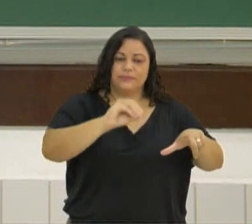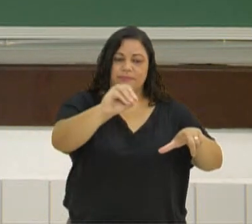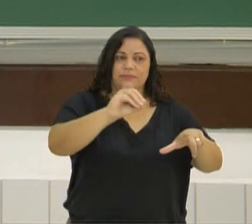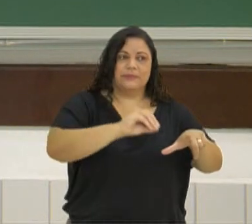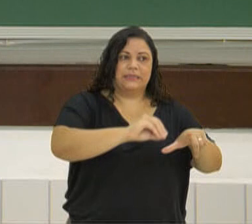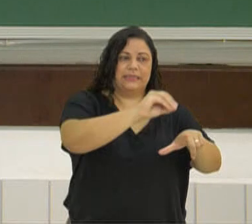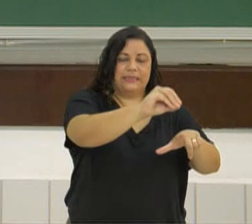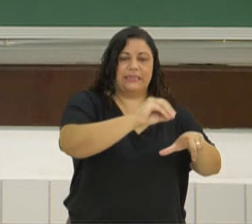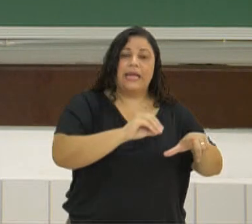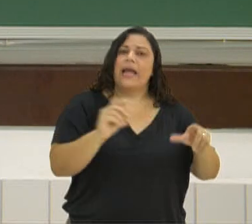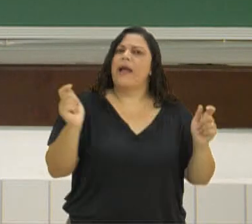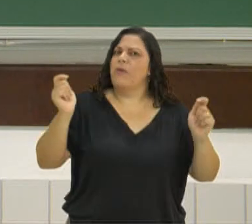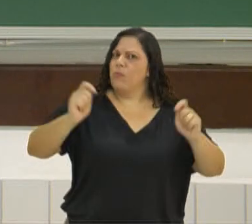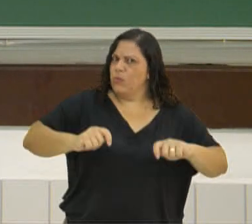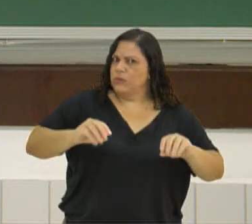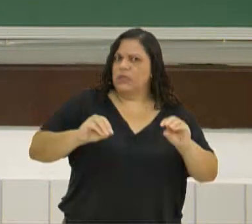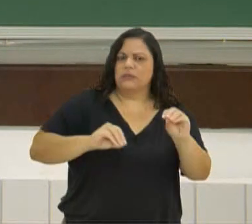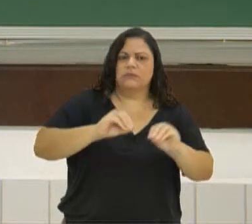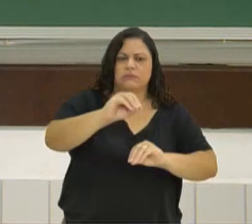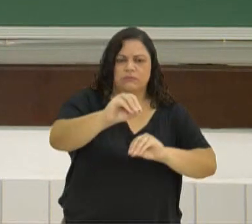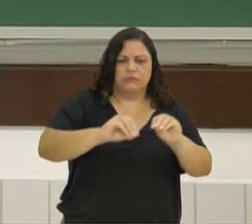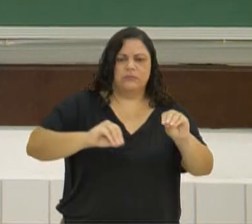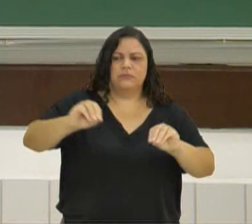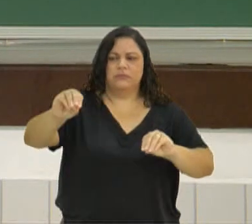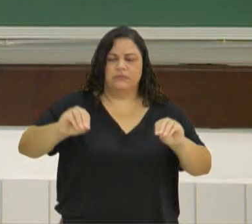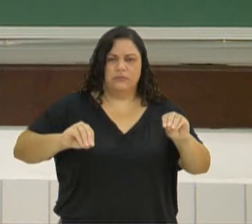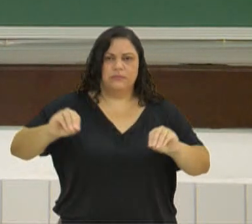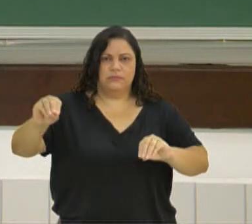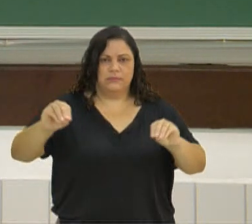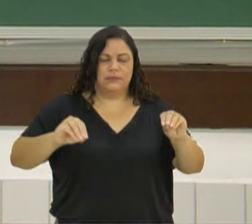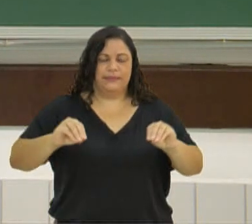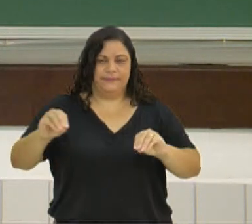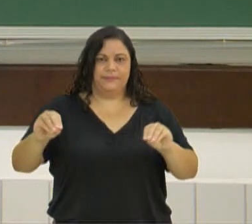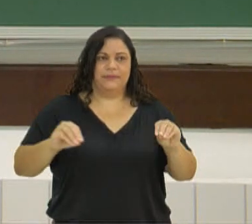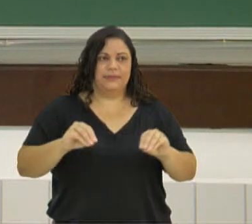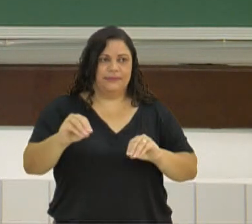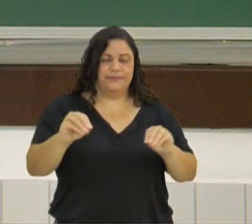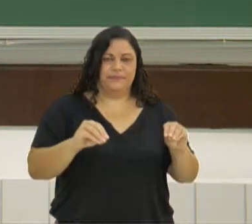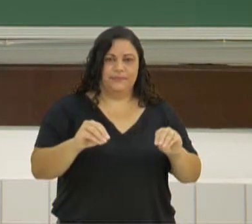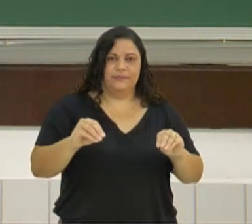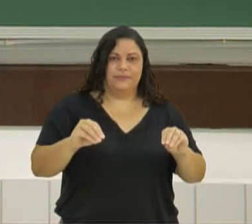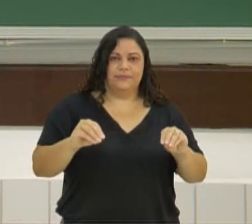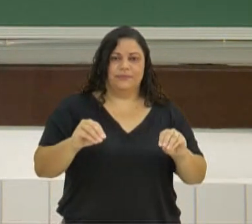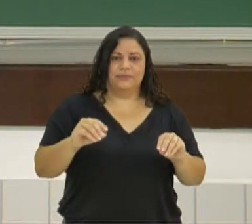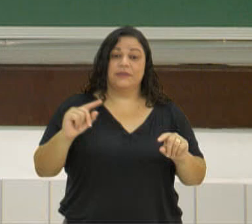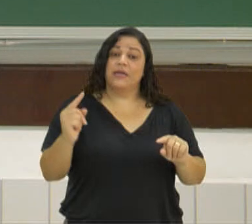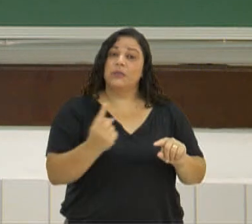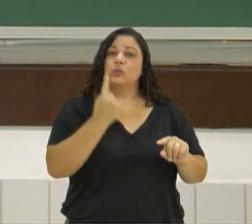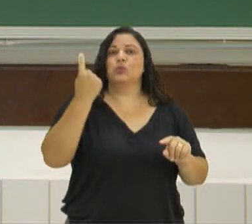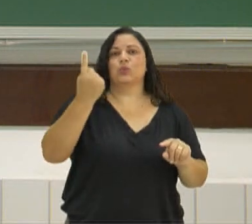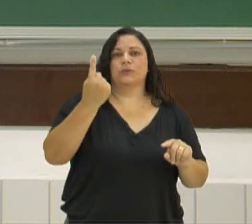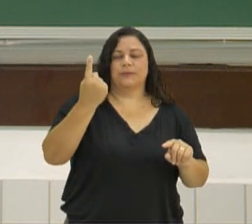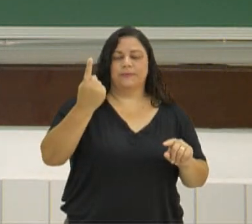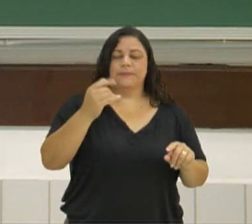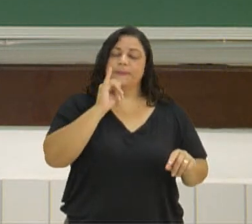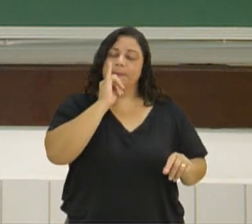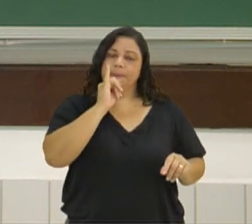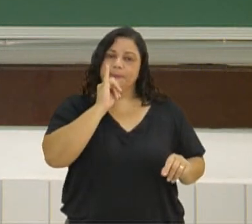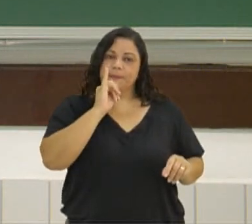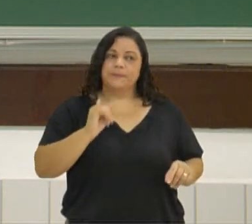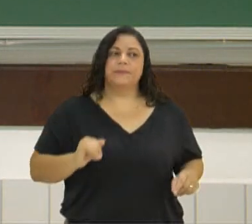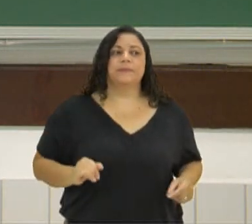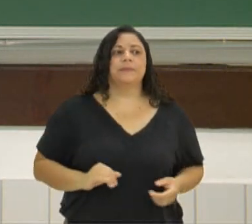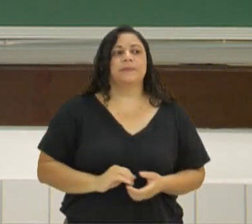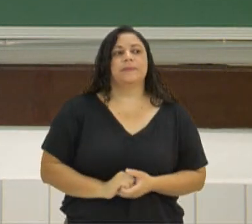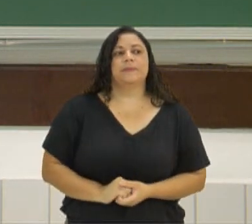se a gente pudesse movimentar essa dama, ela não atacaria ou não ameaçaria nenhuma outra dama. Então, por exemplo,